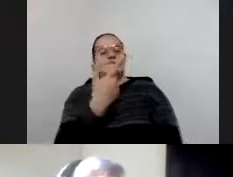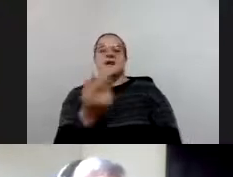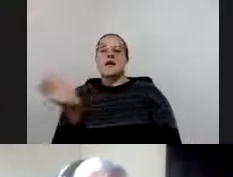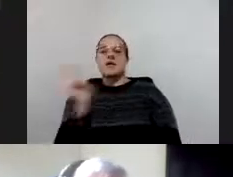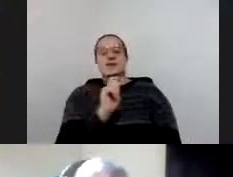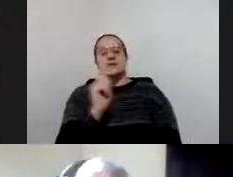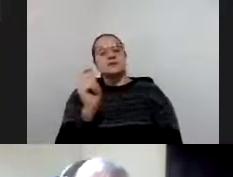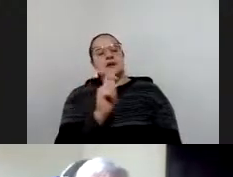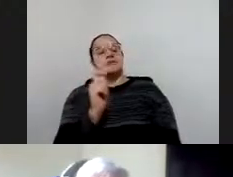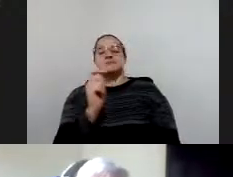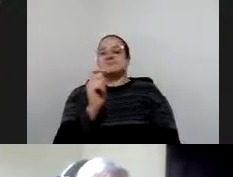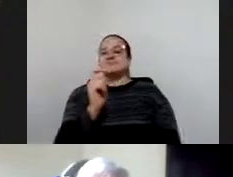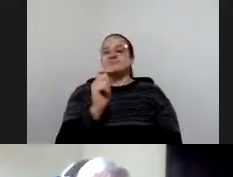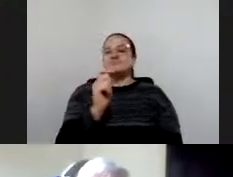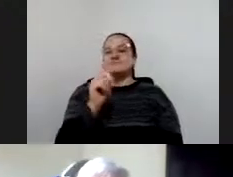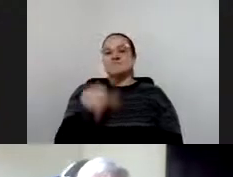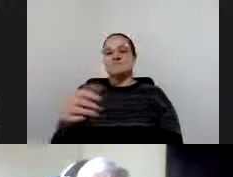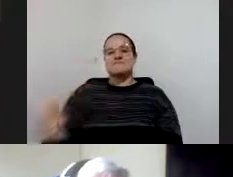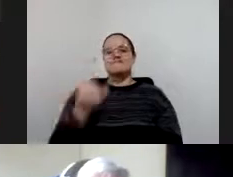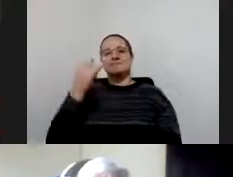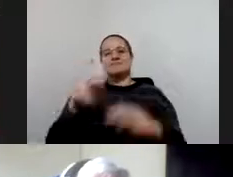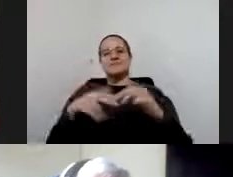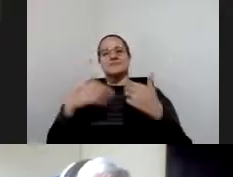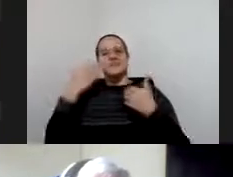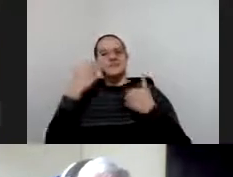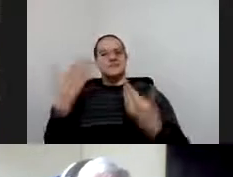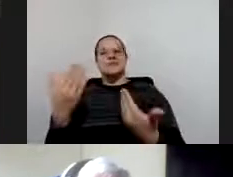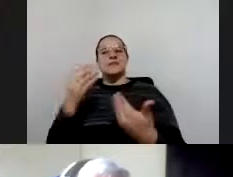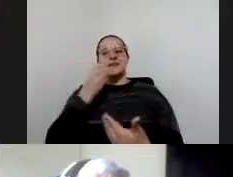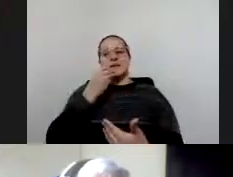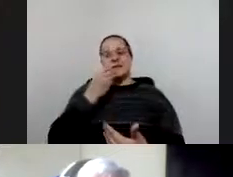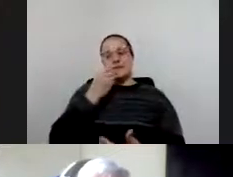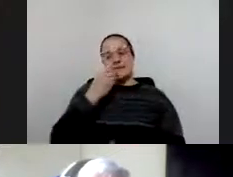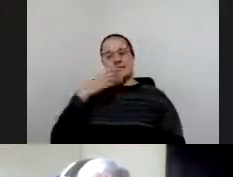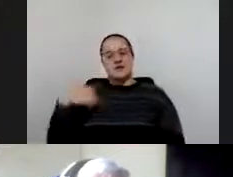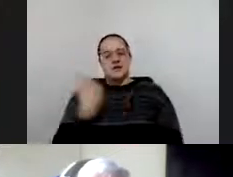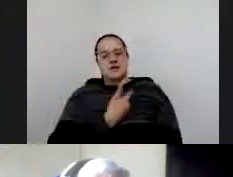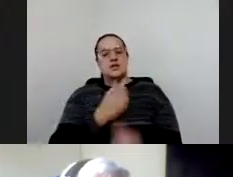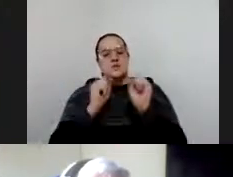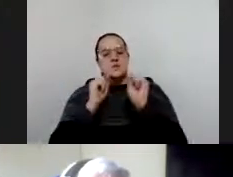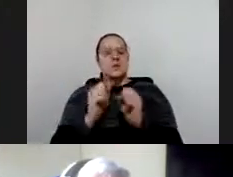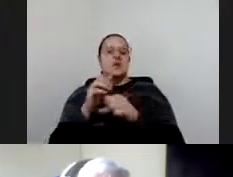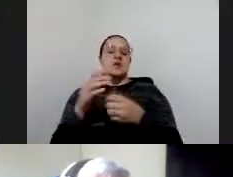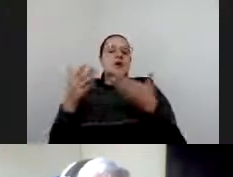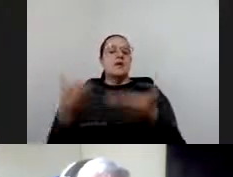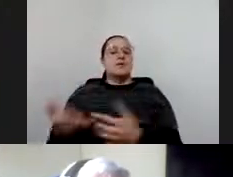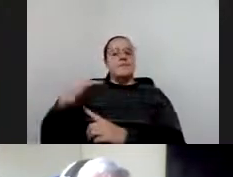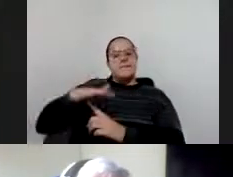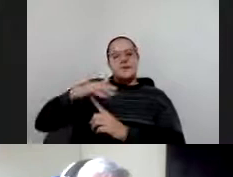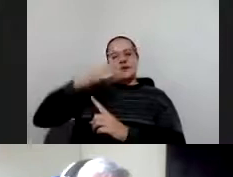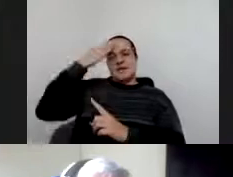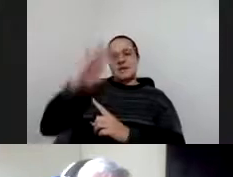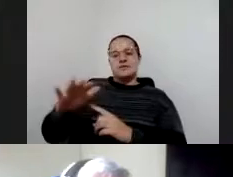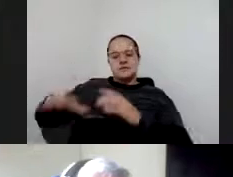que ele tem. Eu acho que isso é importante. Então, muito obrigado pela oportunidade da gente poder colocar o estado do Paraná, Curitiba, na rota da